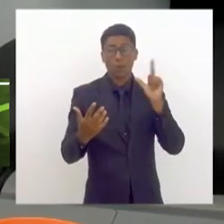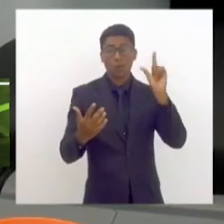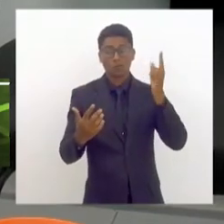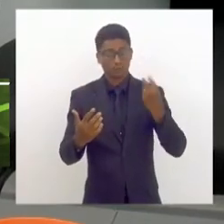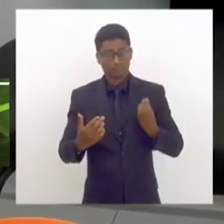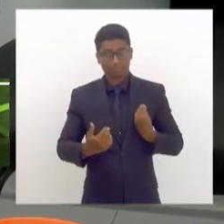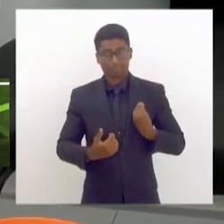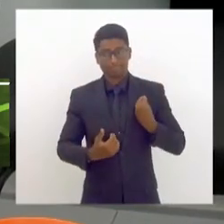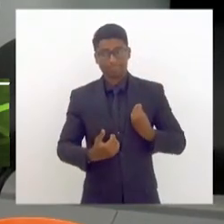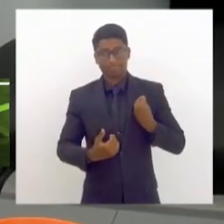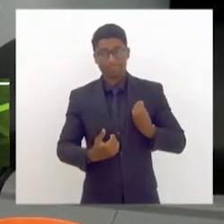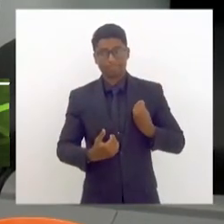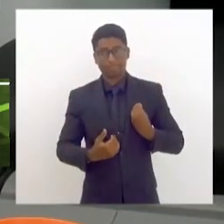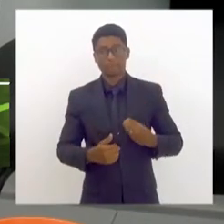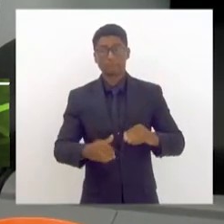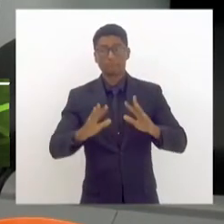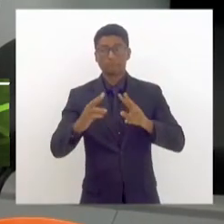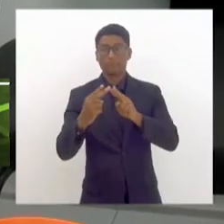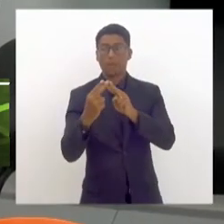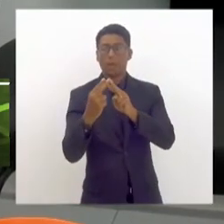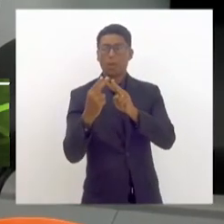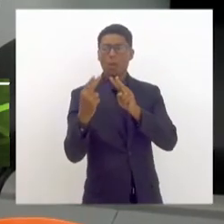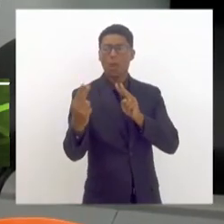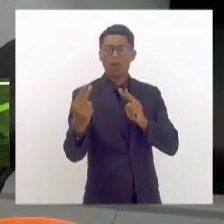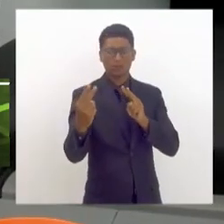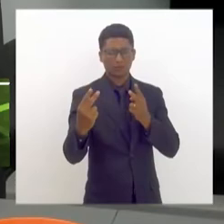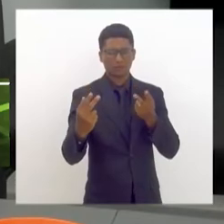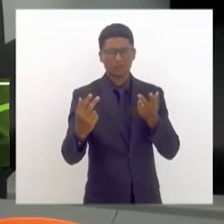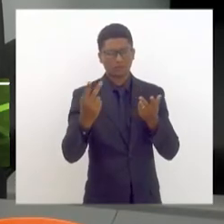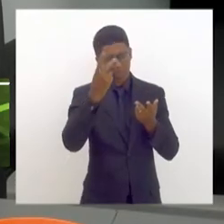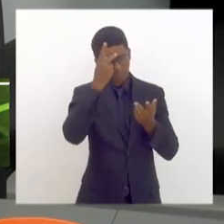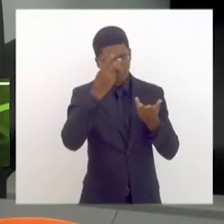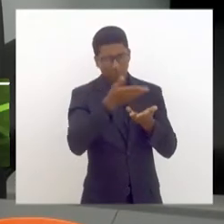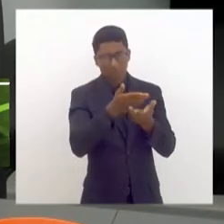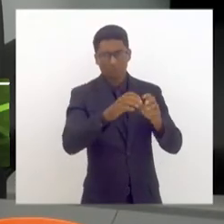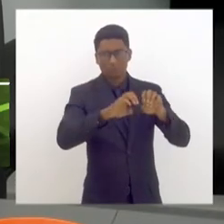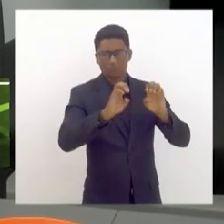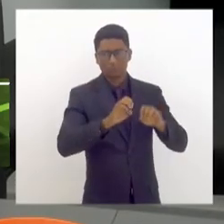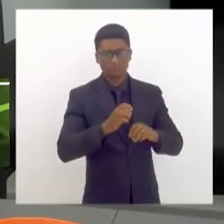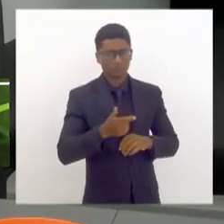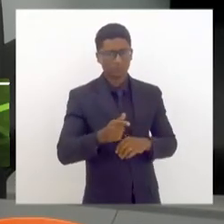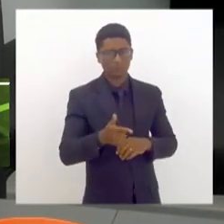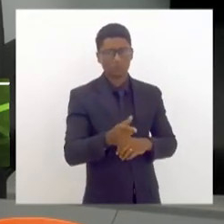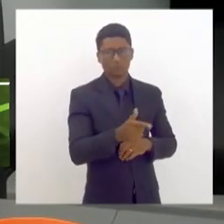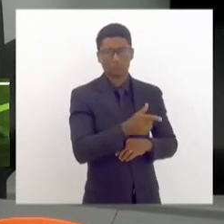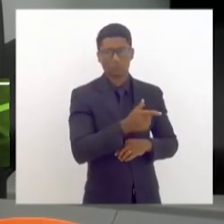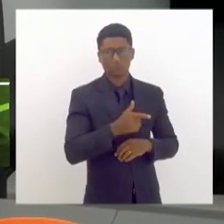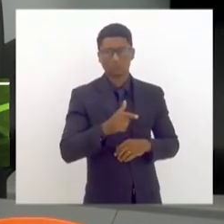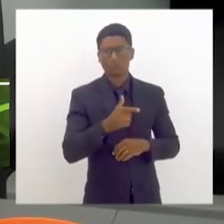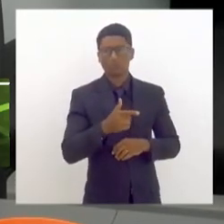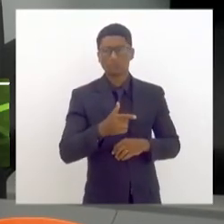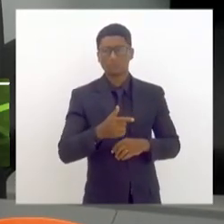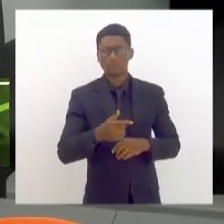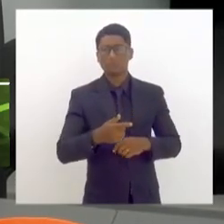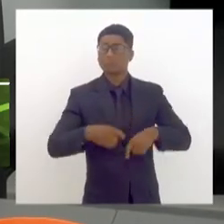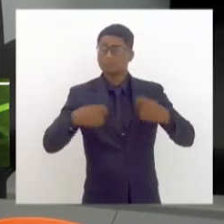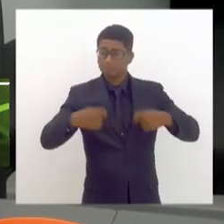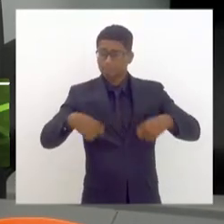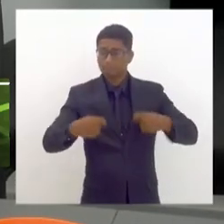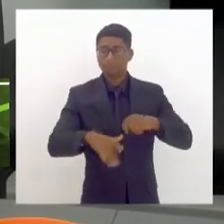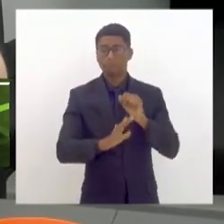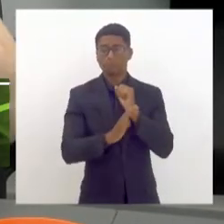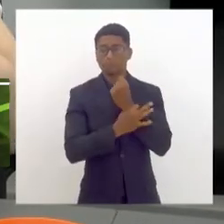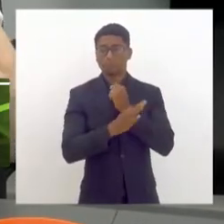pode usar o online como garantidor de presença daqueles que não têm infraestrutura que precisa necessariamente ser garantida. Ela não